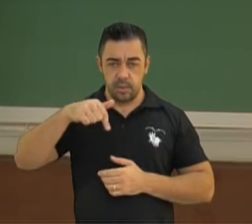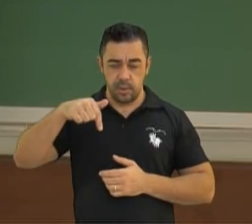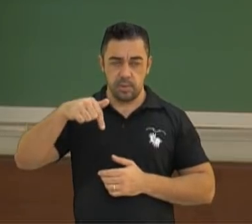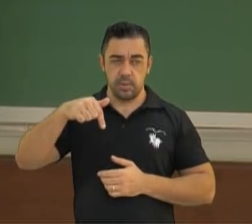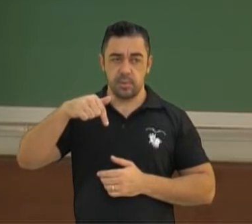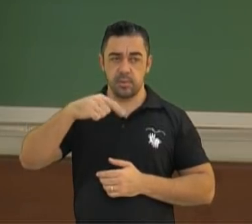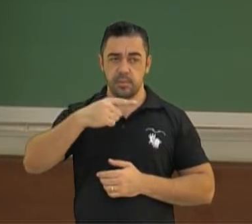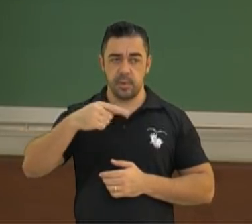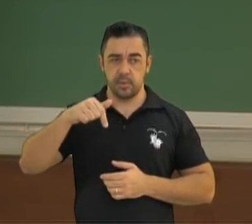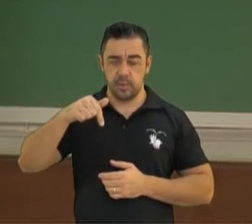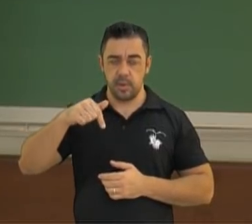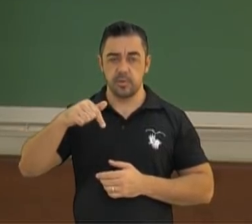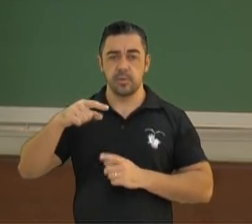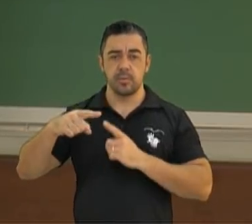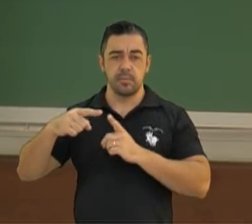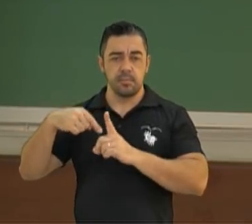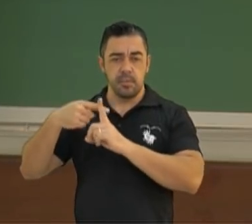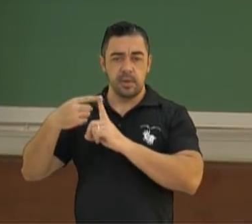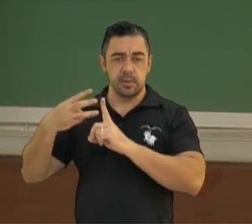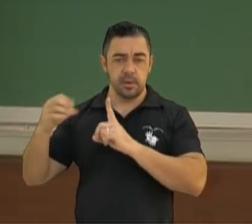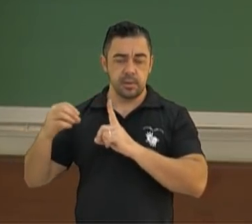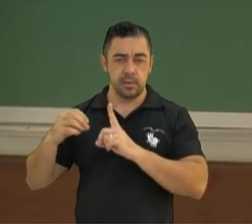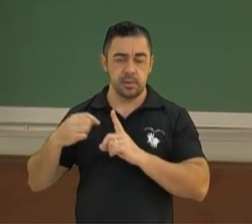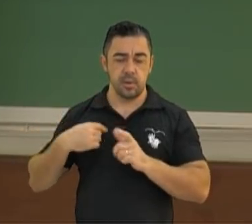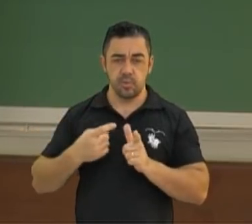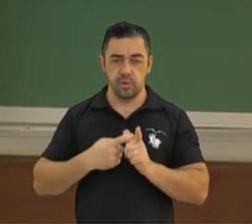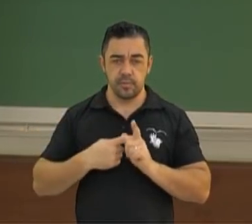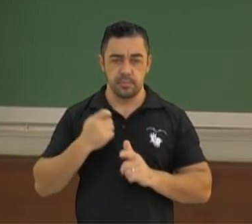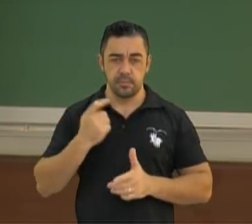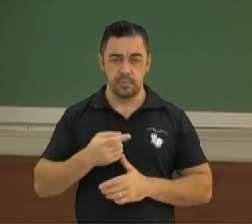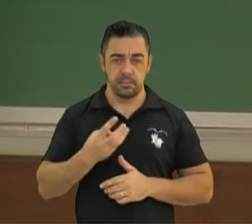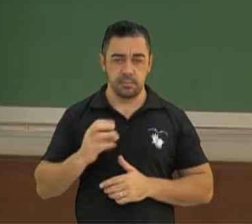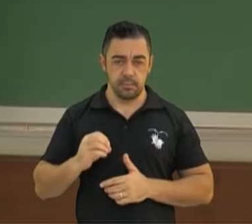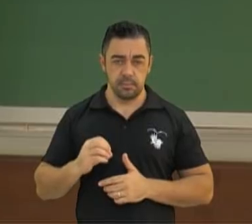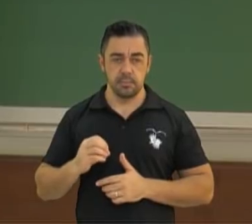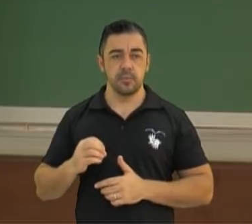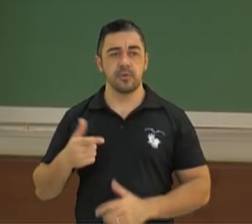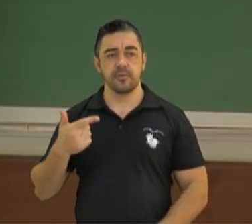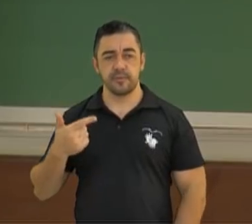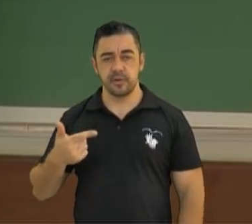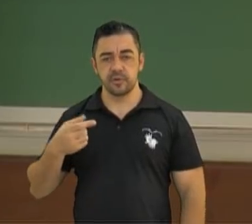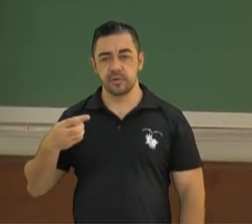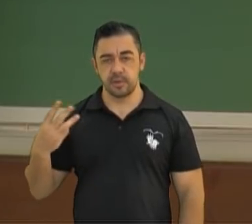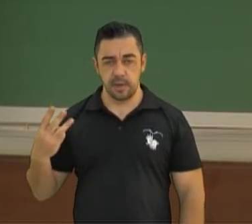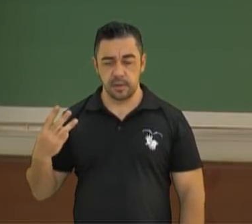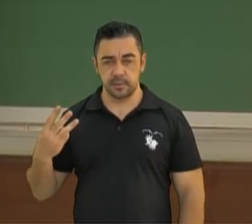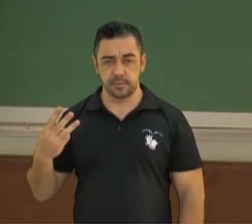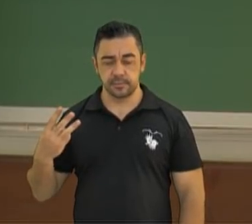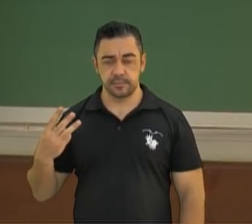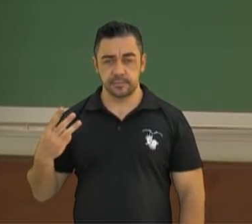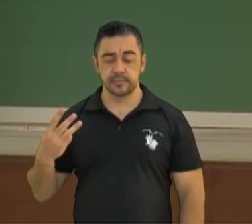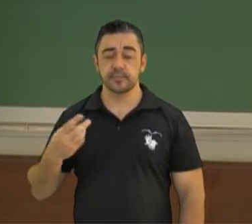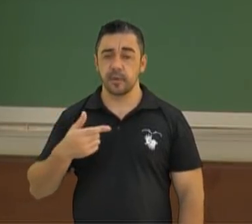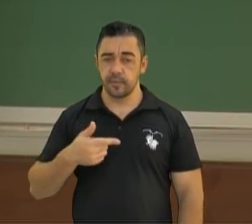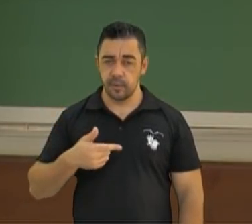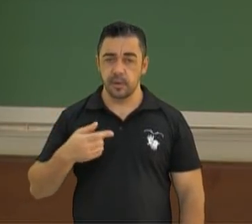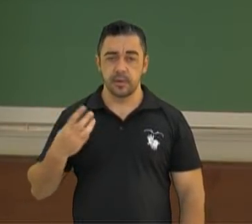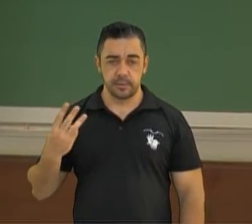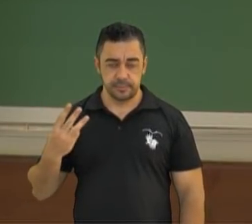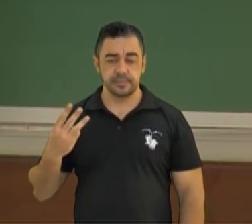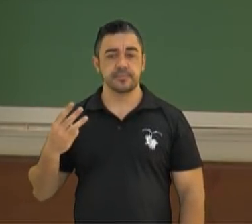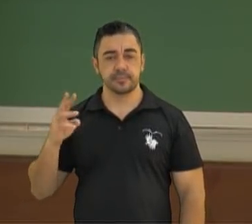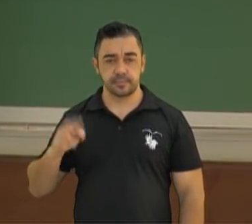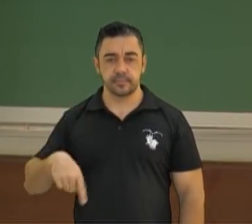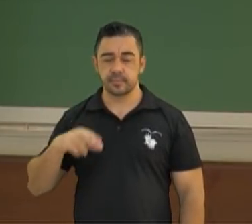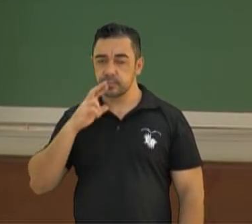negativo. Menos 7 mais 30, eu devo 7, paguei 30. Então, sobra 23 de troco. Se sobra 23, esse